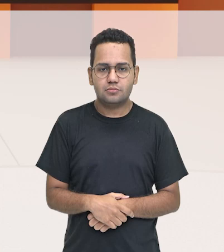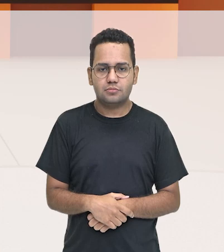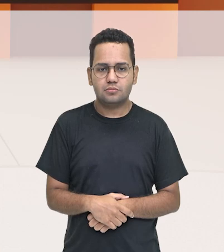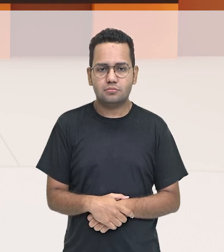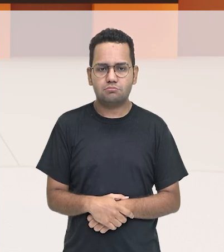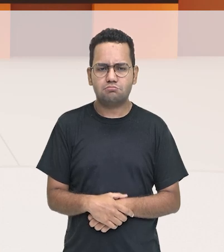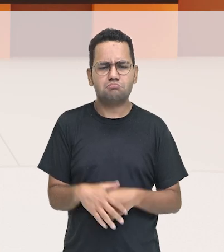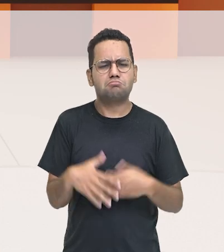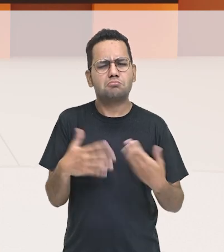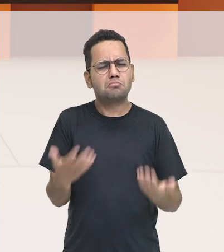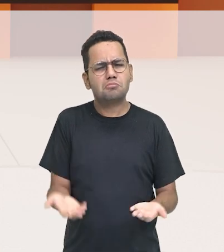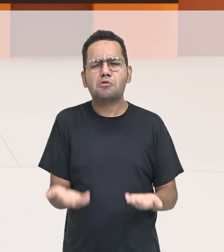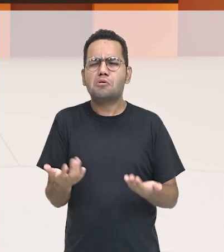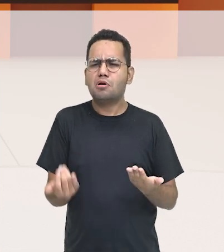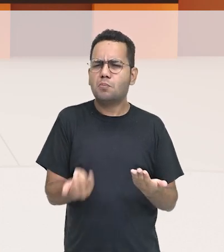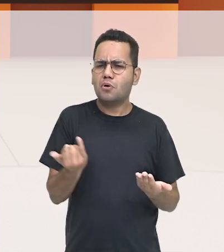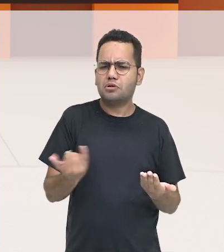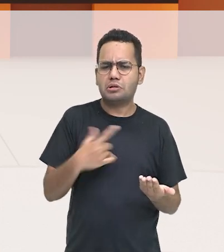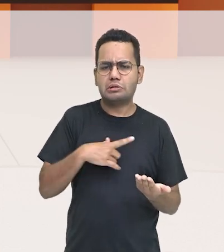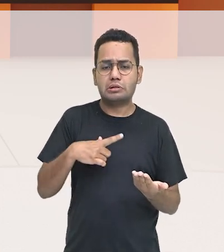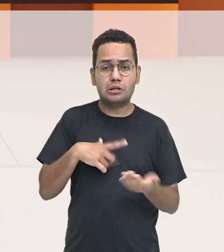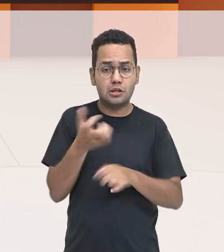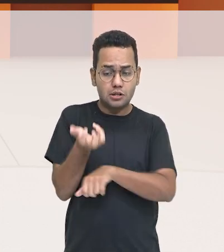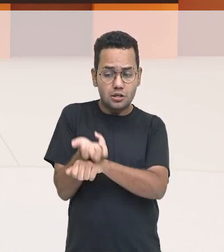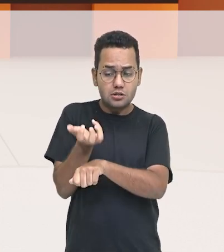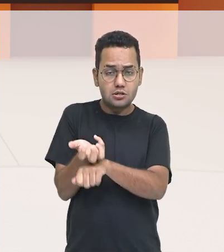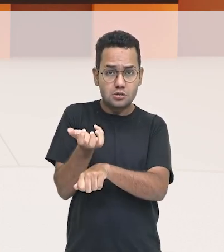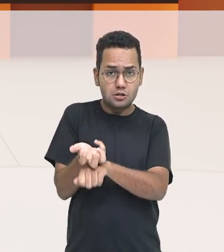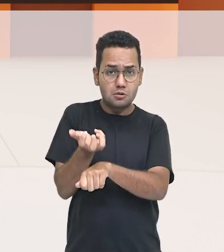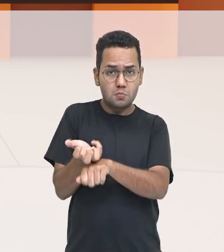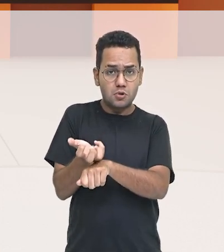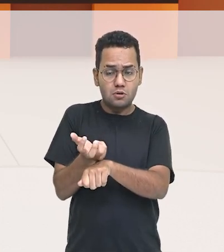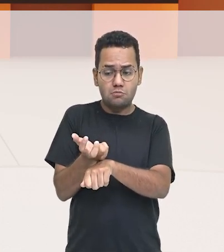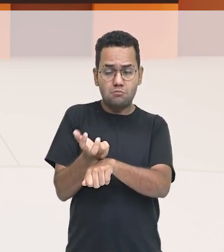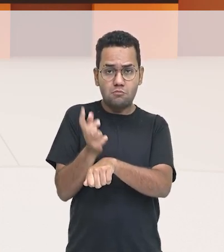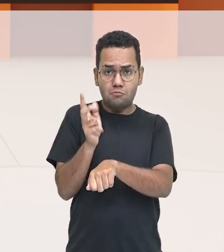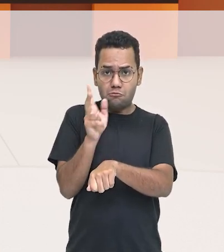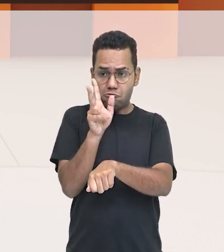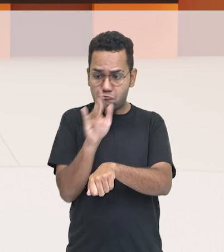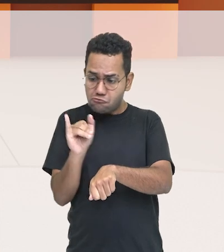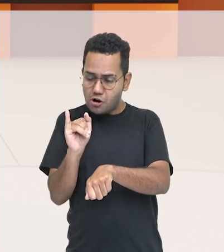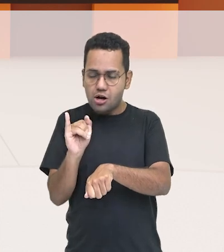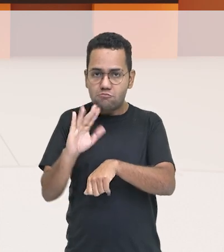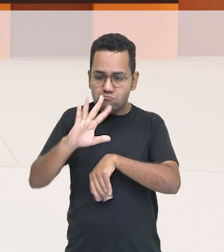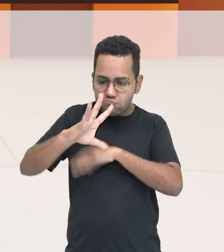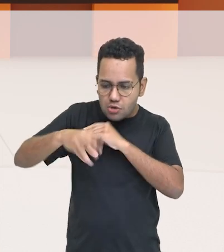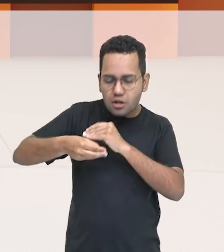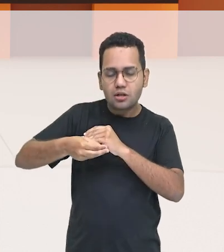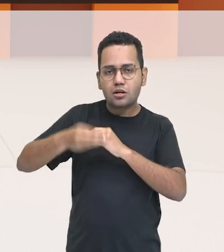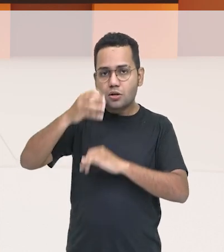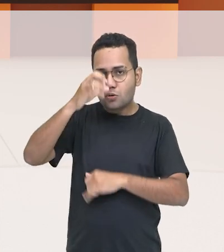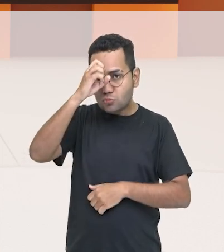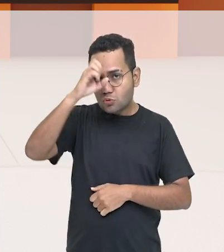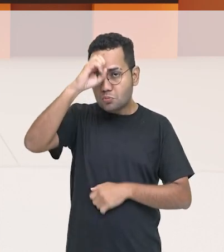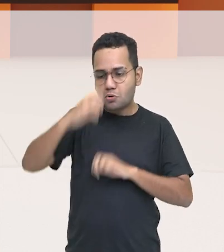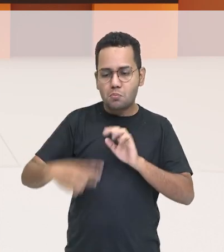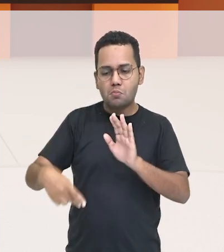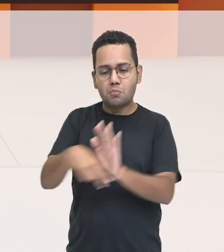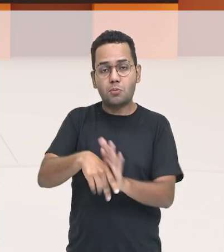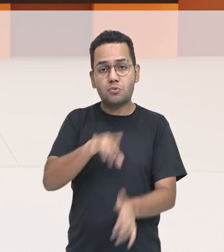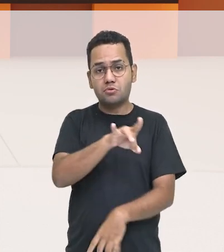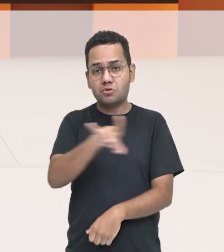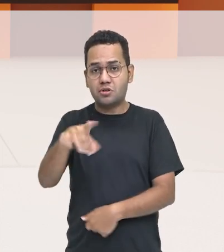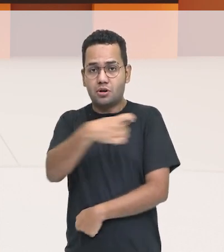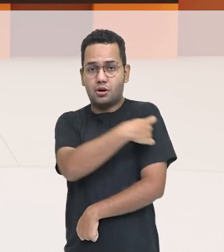Qual a importância que o componente curricular Sociologia vai ter para os nossos estudantes? E nós vimos que